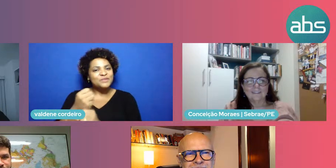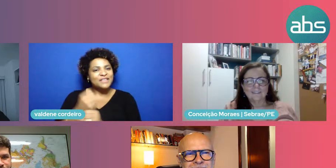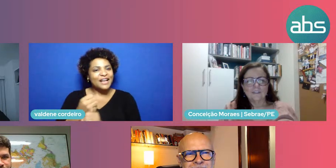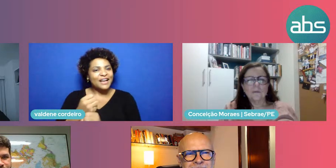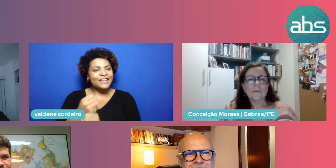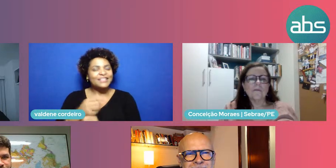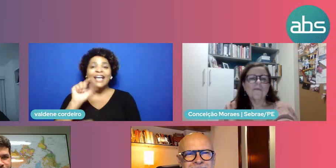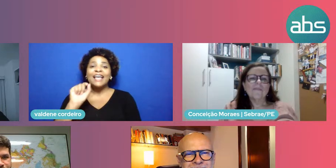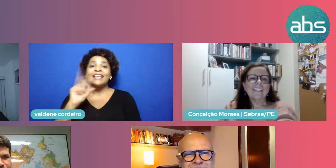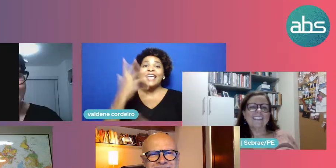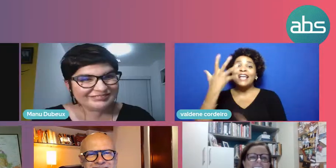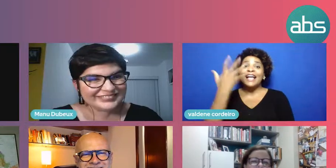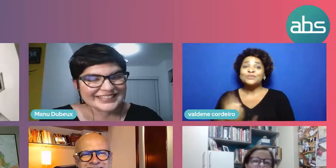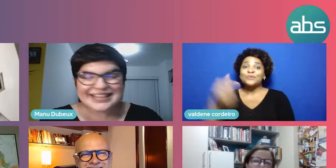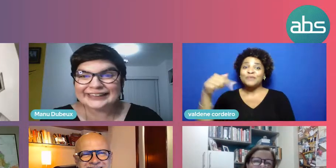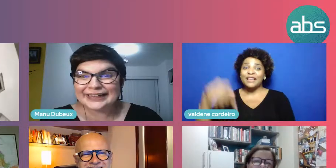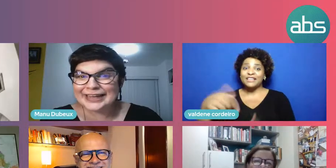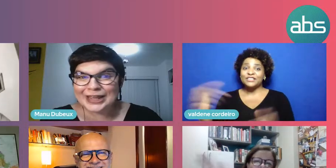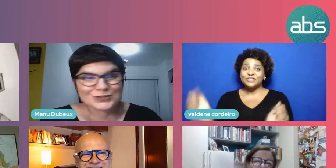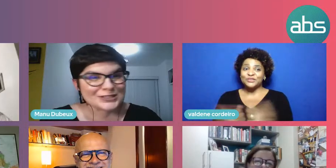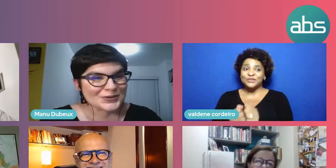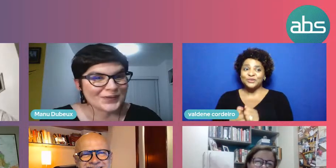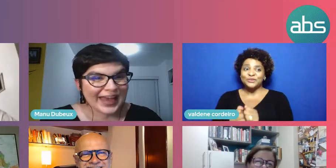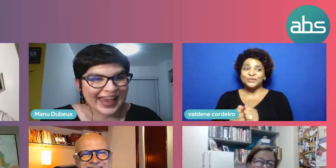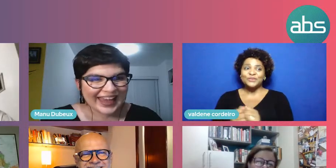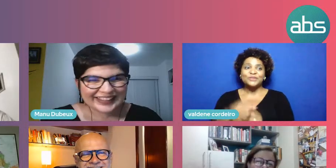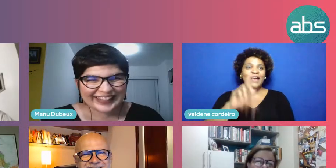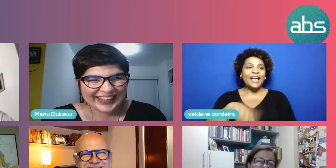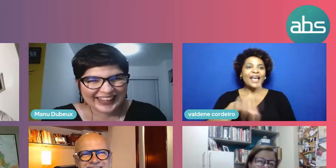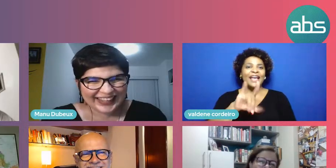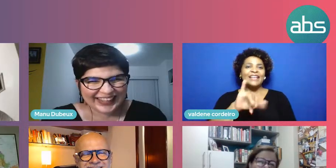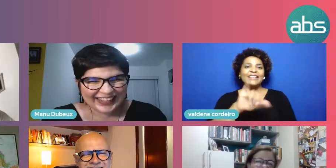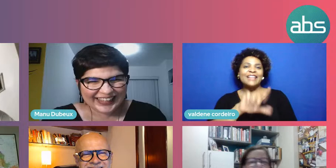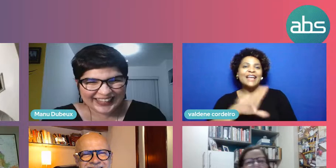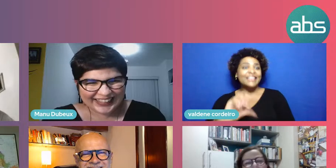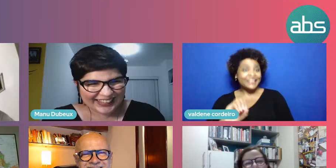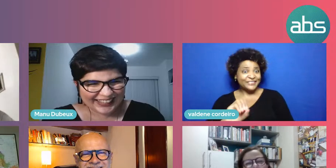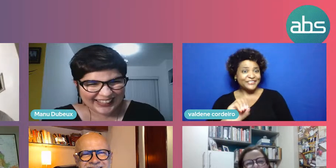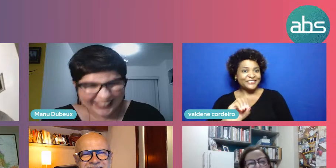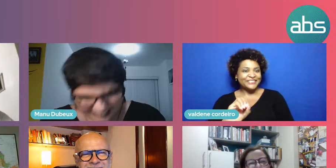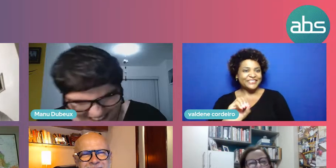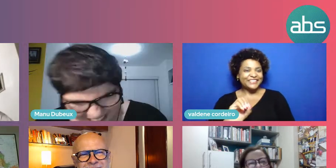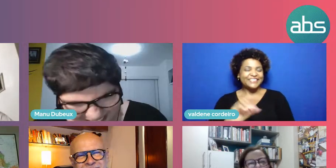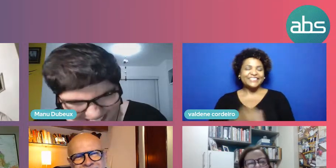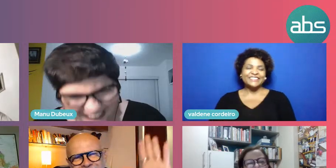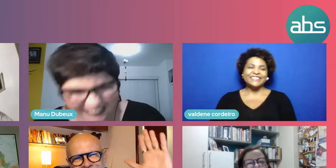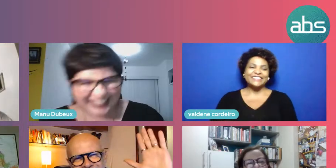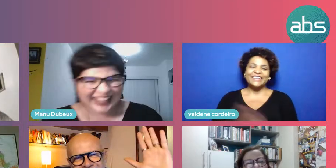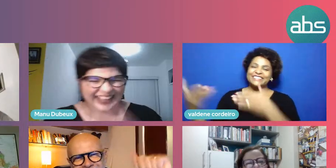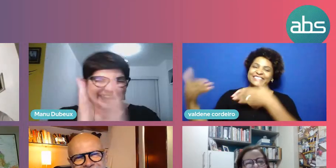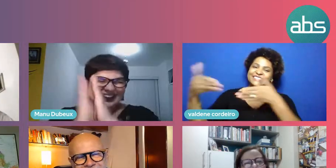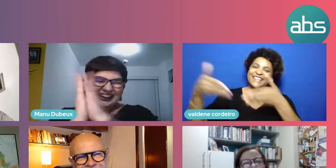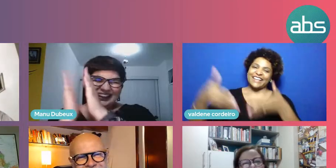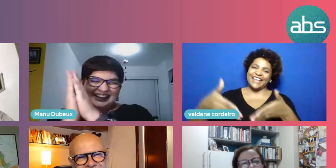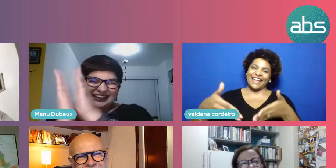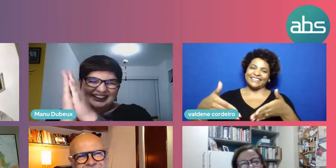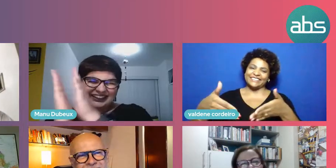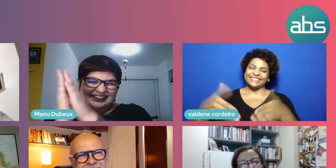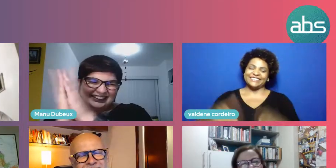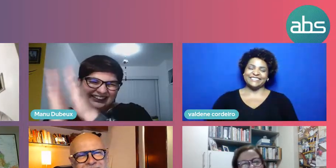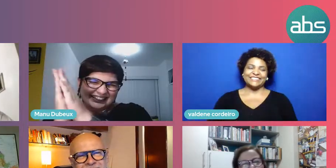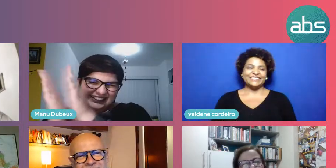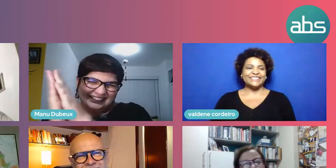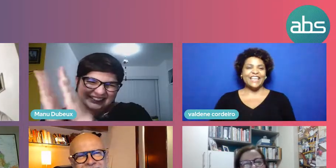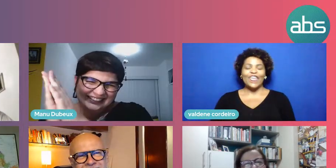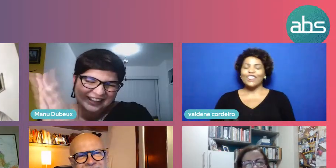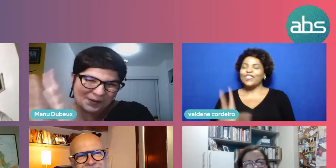junto comigo se é Danilo se não é eu cheguei aqui boa que painel